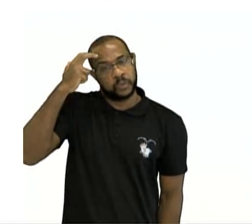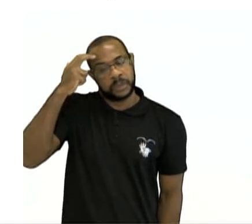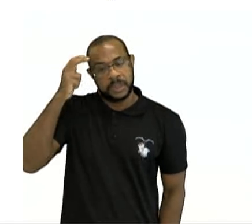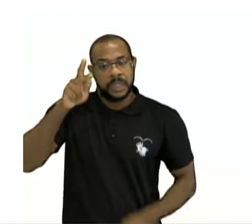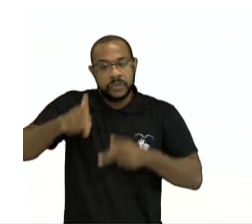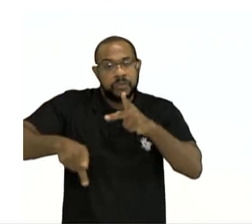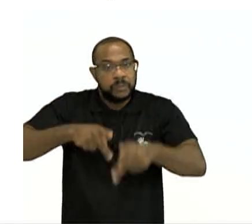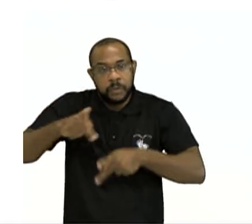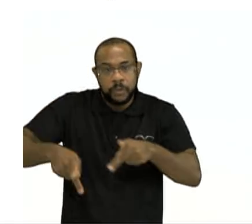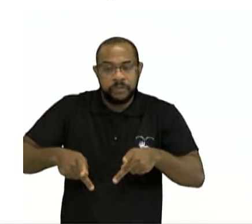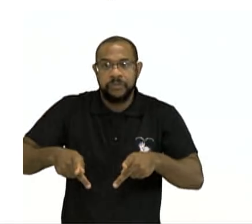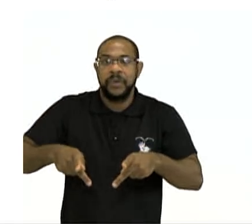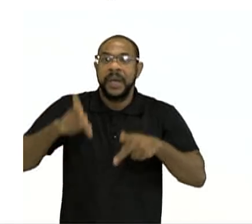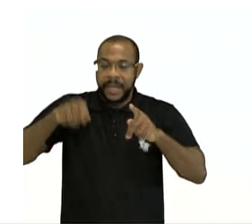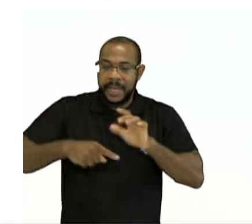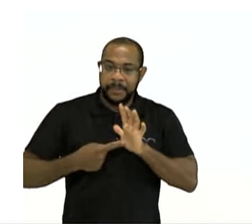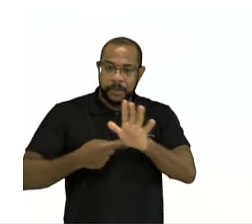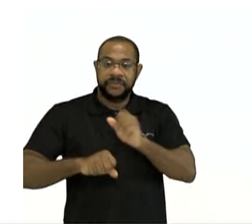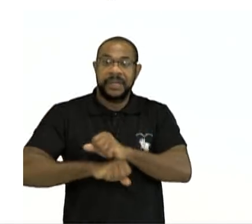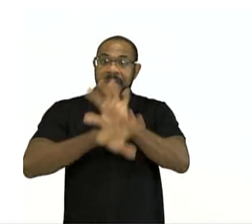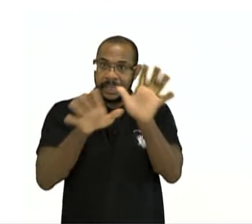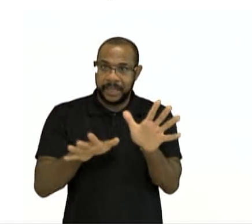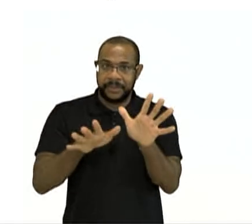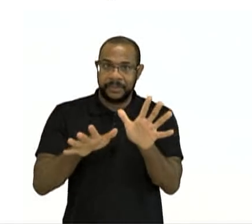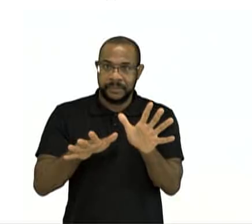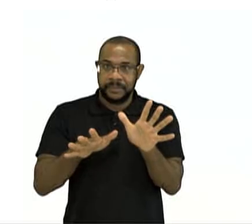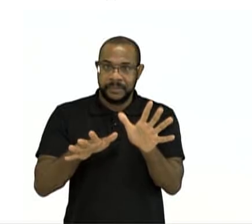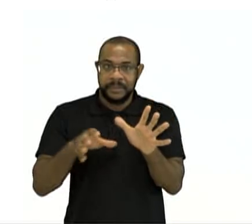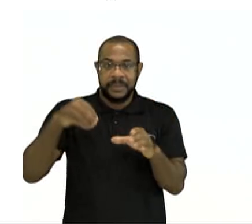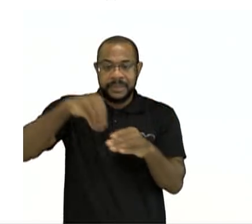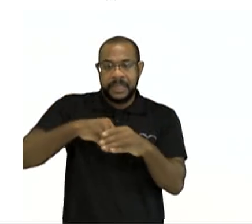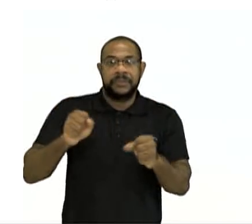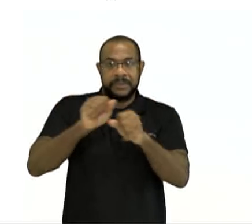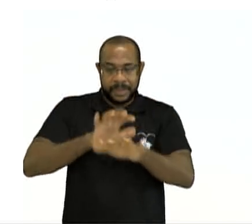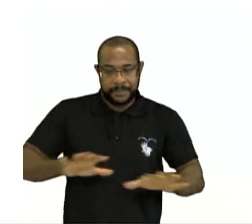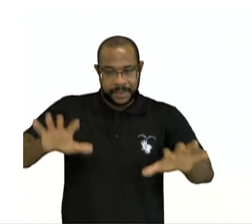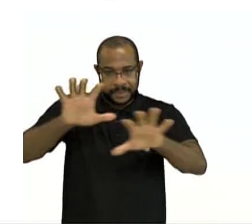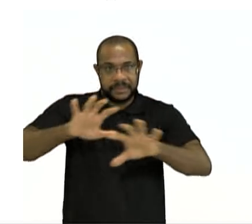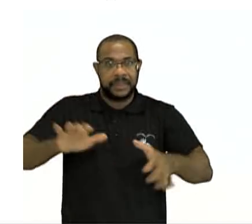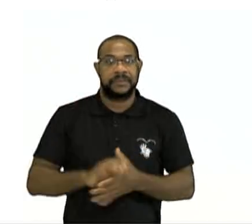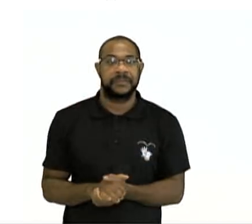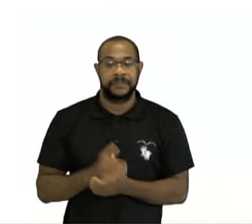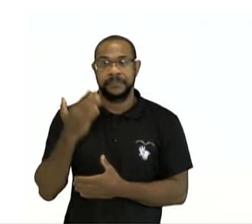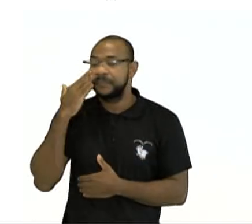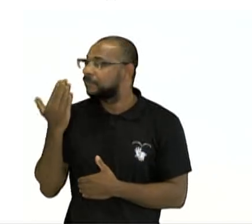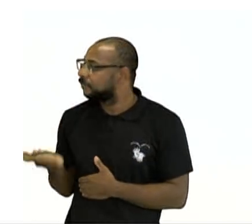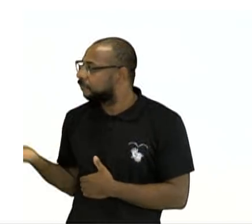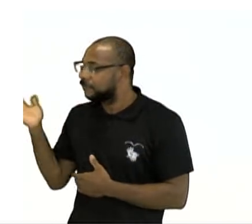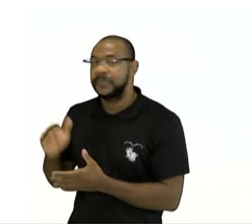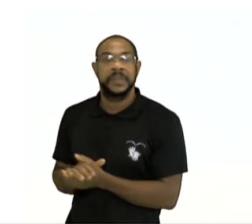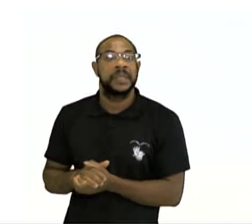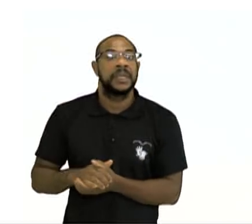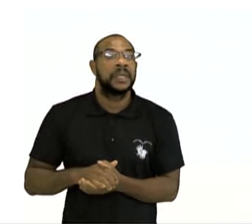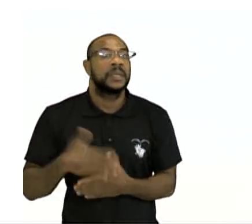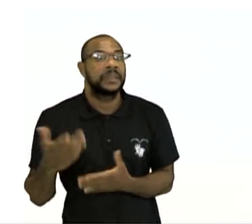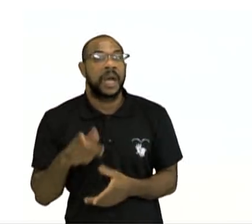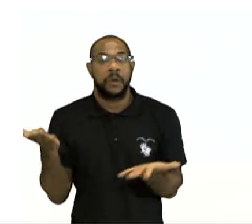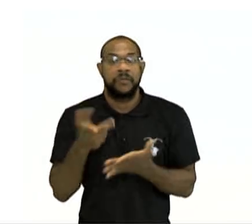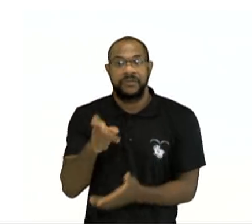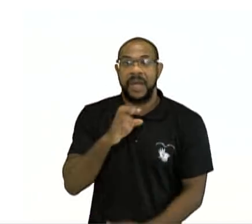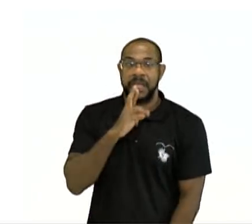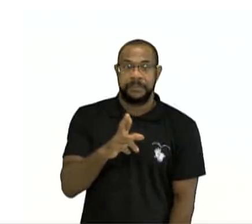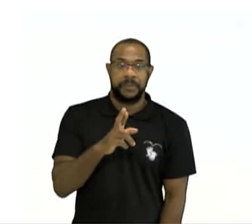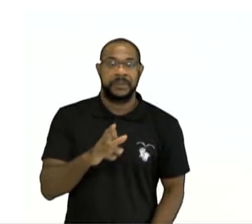visível a partir da paisagem, certo? E observando então o texto ali, na sequência vocês vão